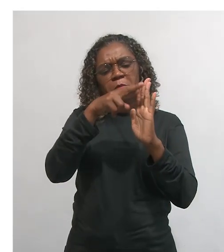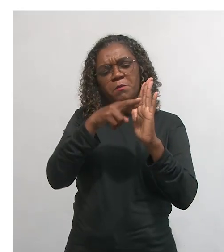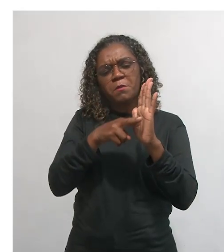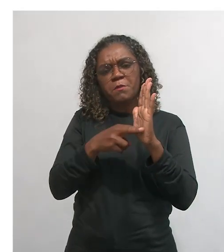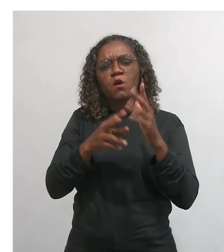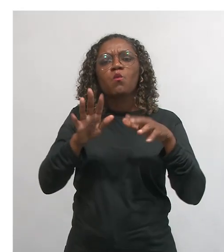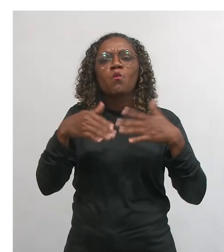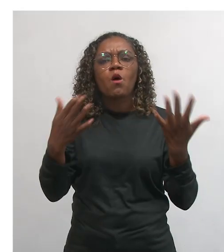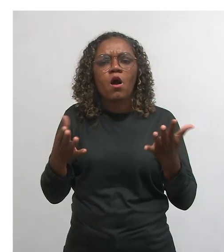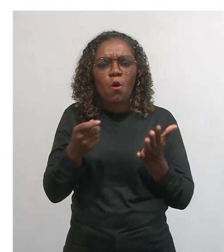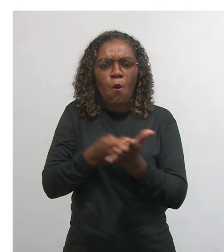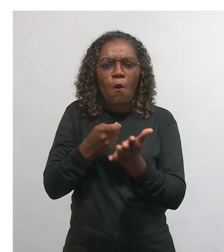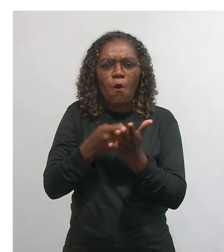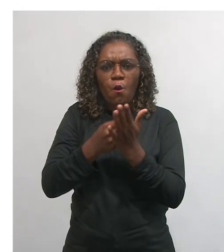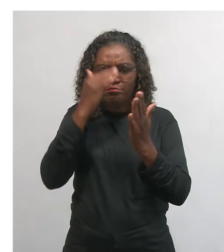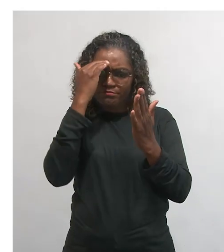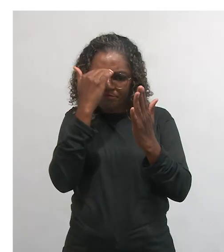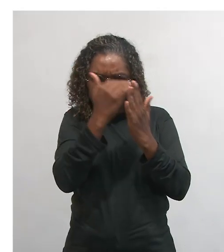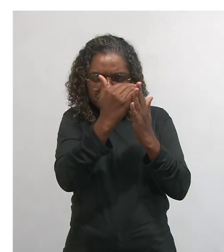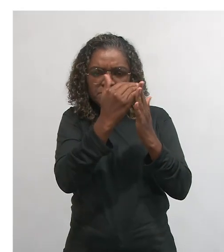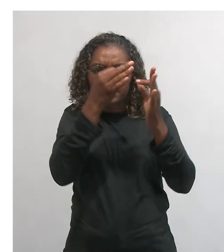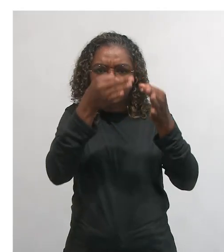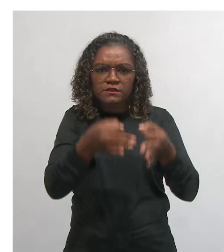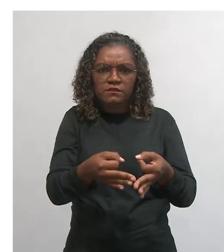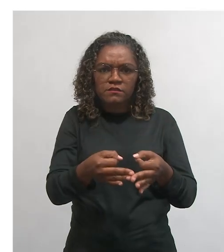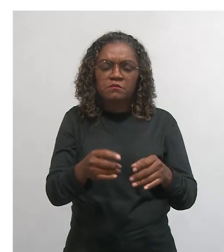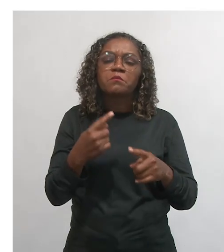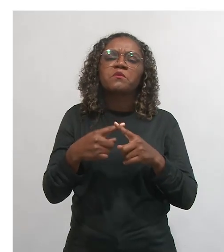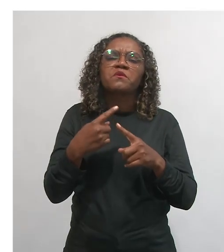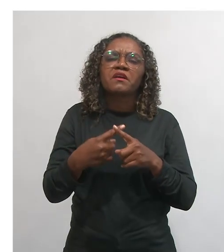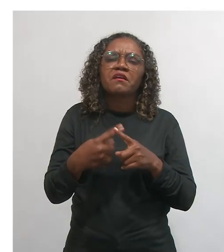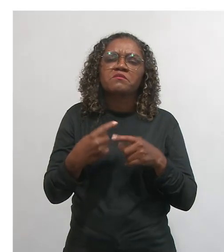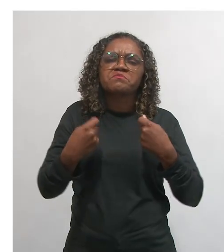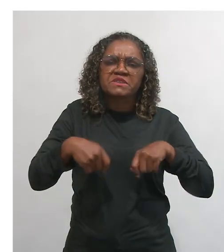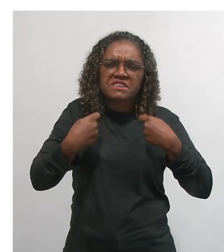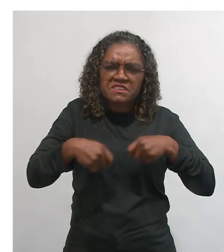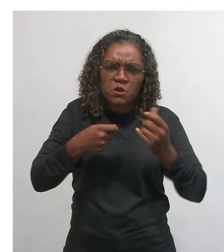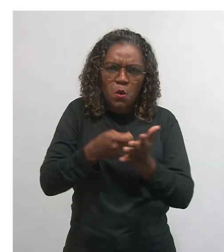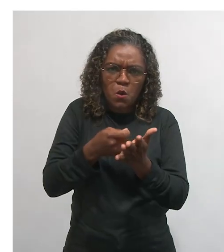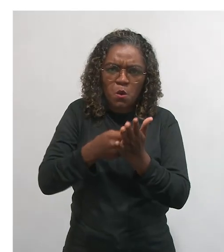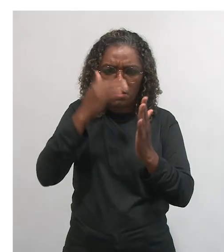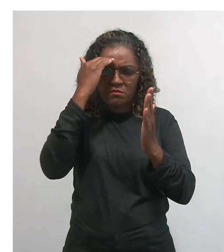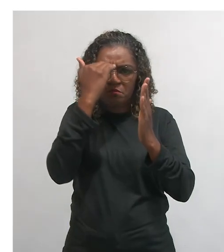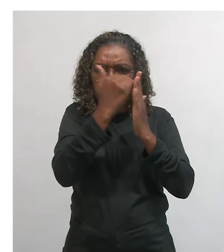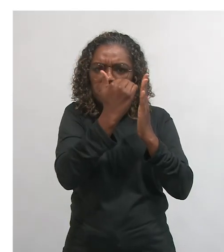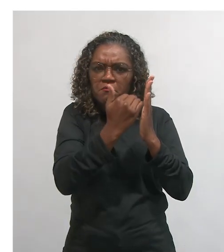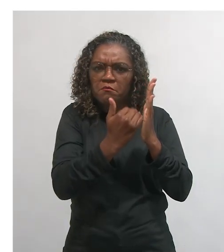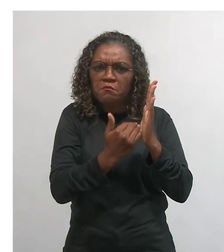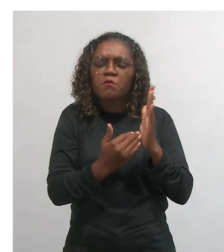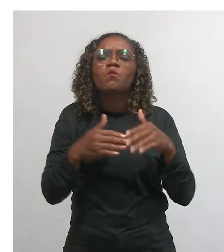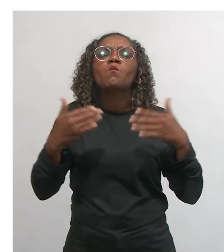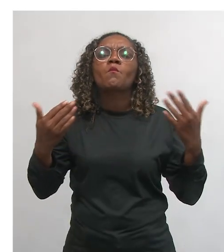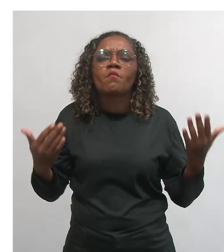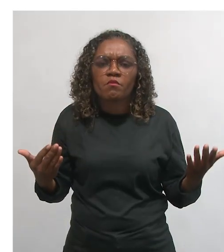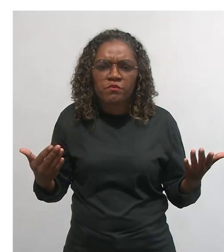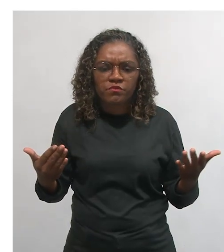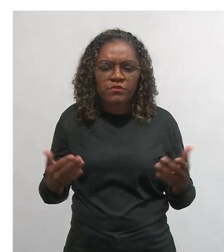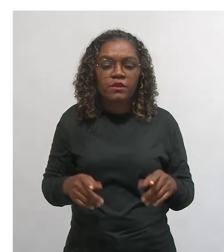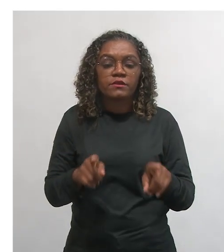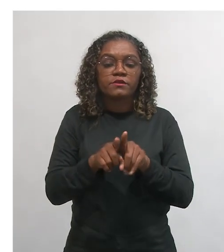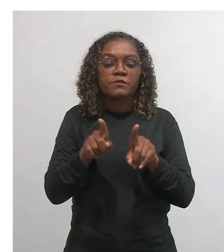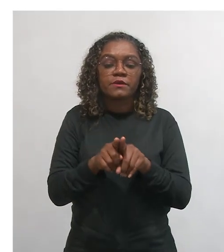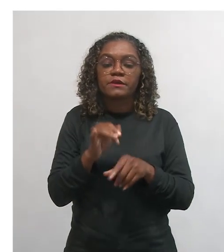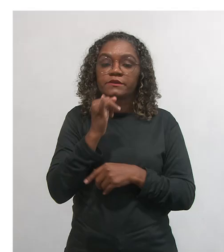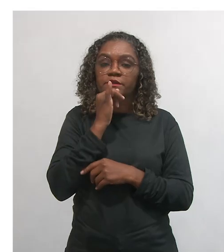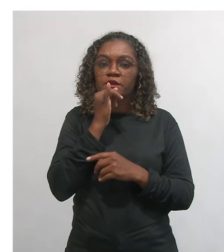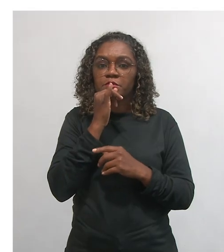obrigados a seguir? Por que é razoável seguir regras? E quais circunstâncias é permitido infringir